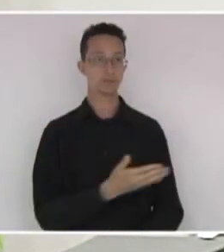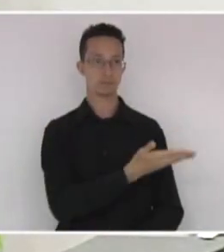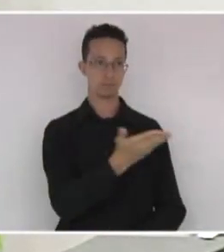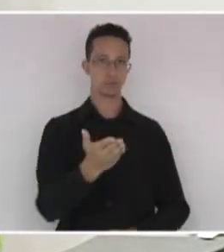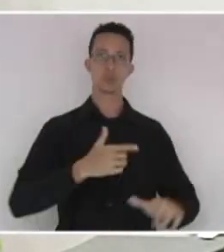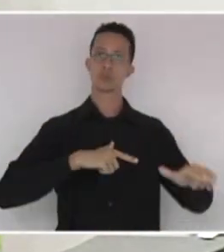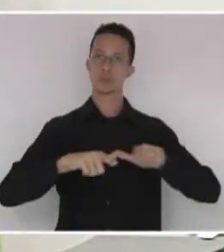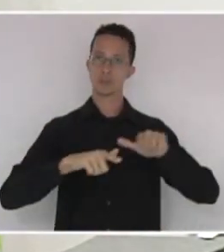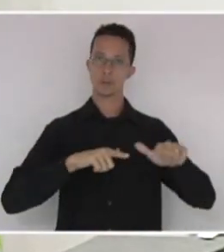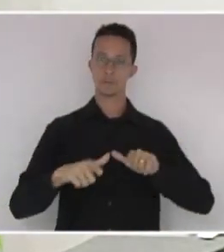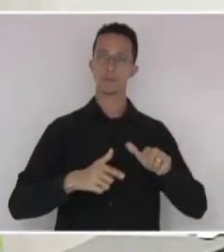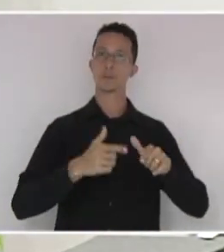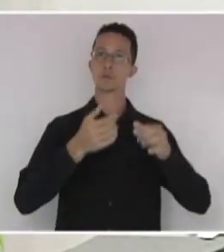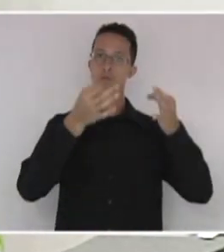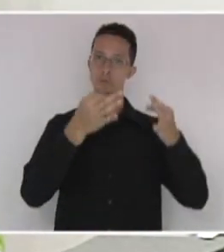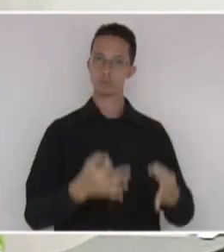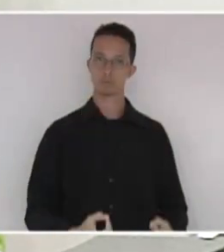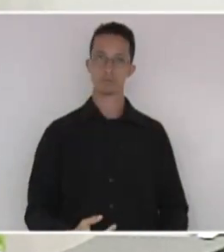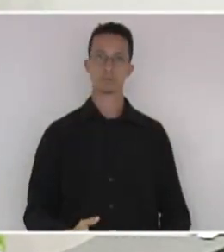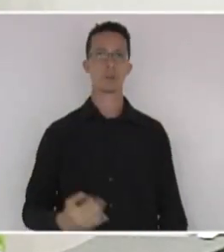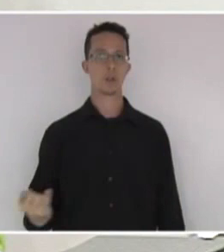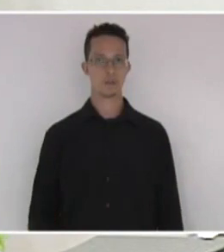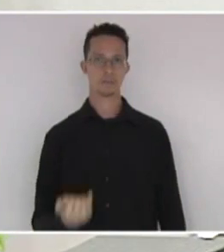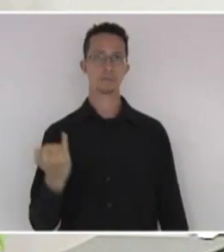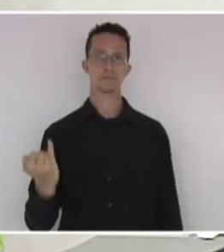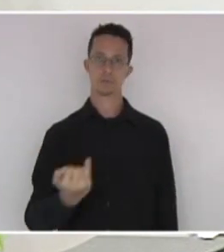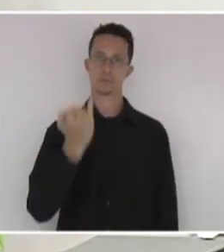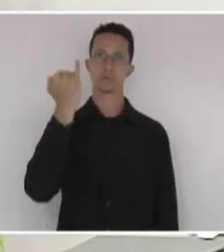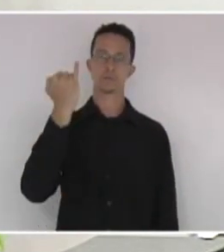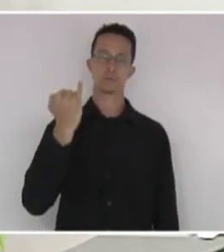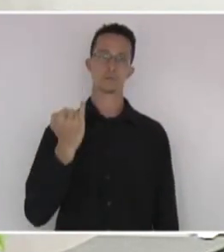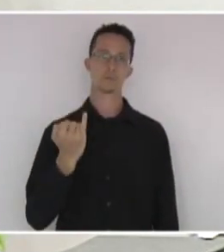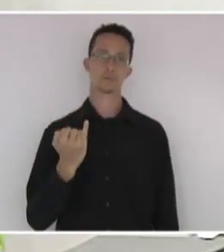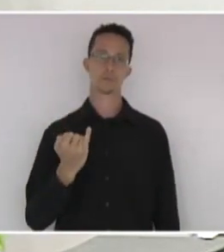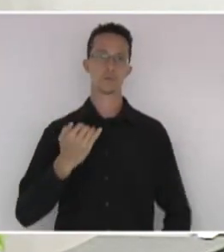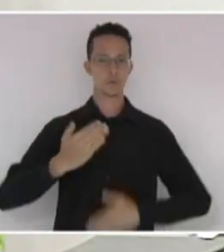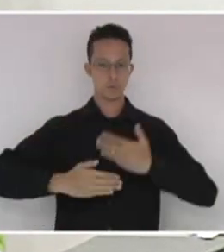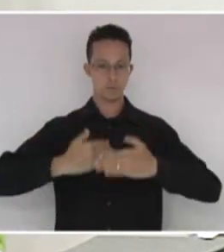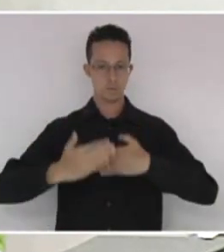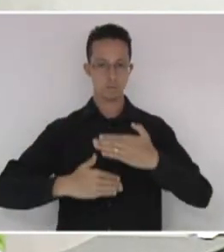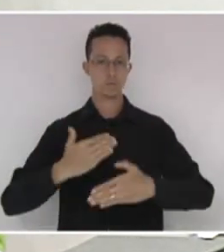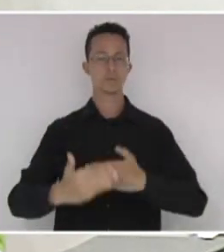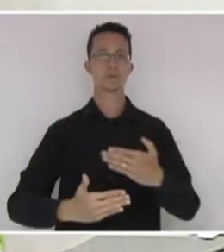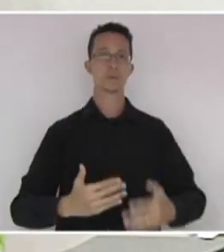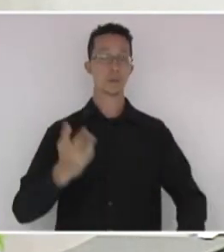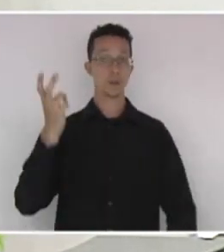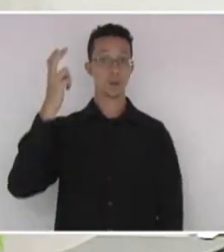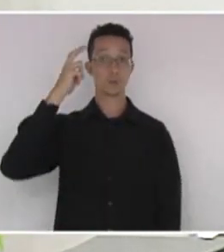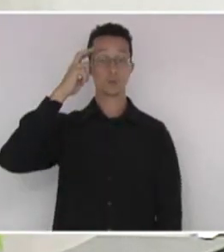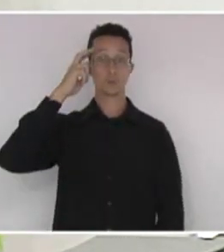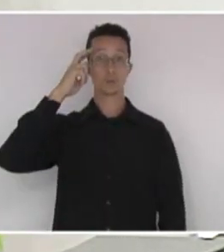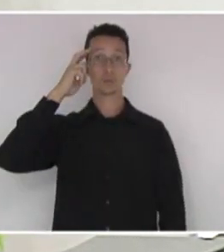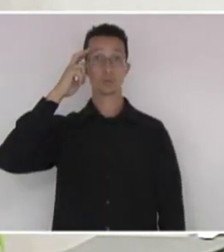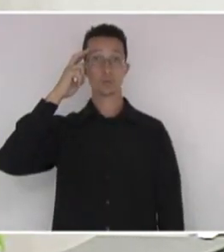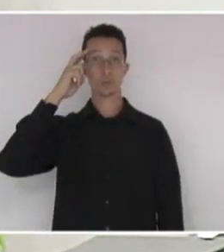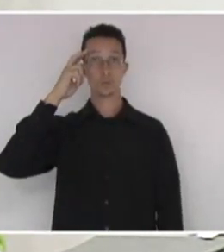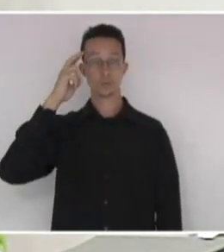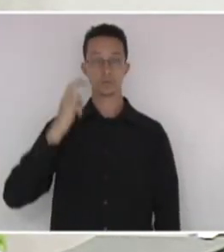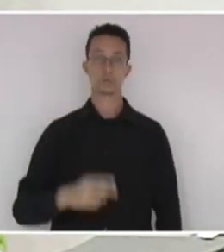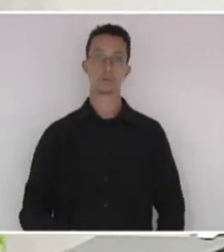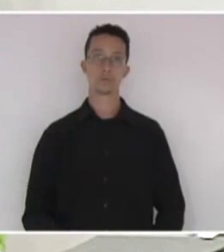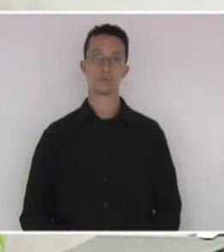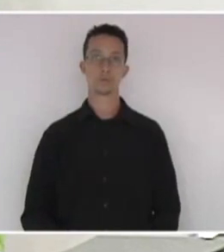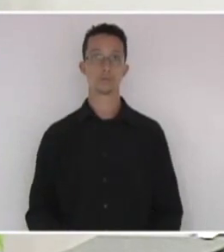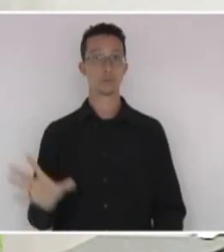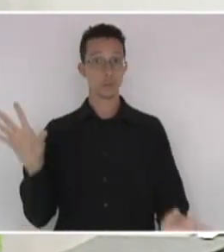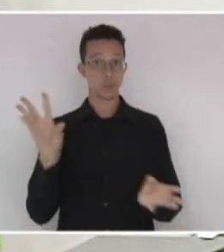estão presentes. Eu acho que isso é de extrema importância para nós desenvolvermos uma cultura. E, para encerrar, eu